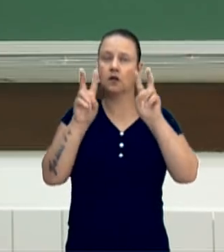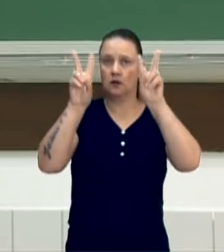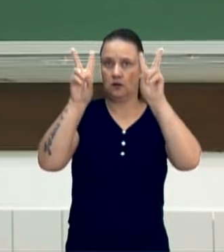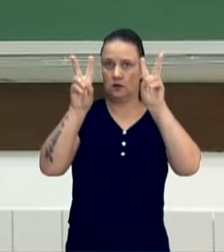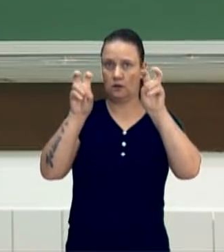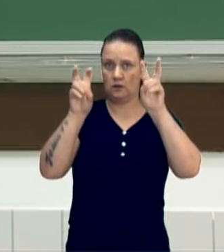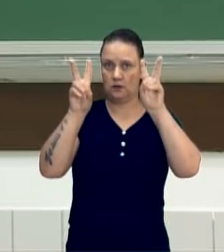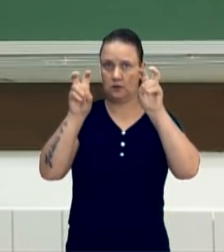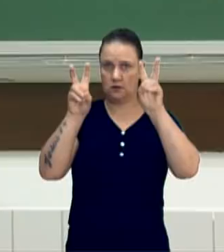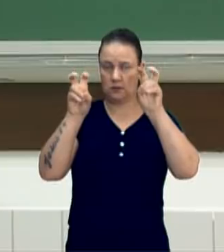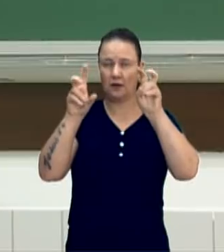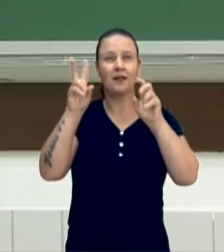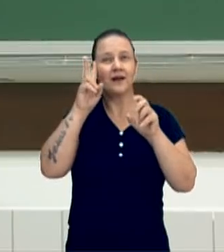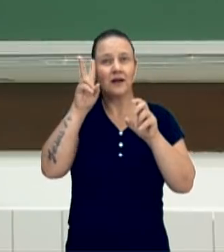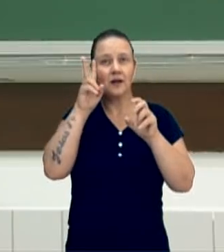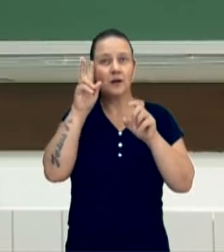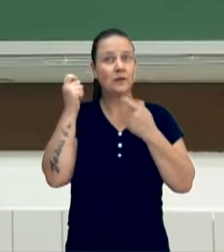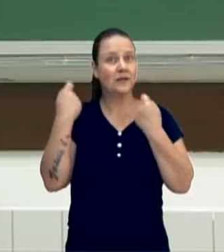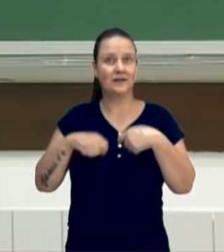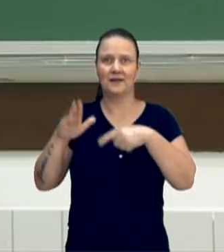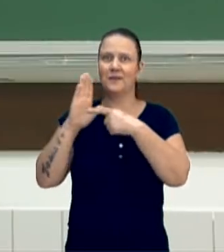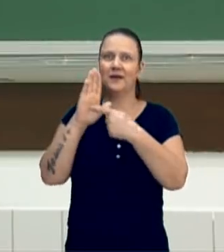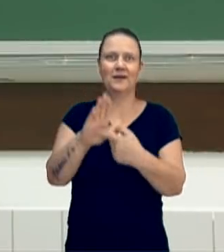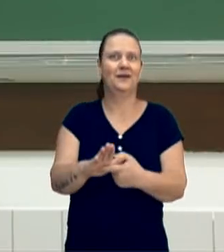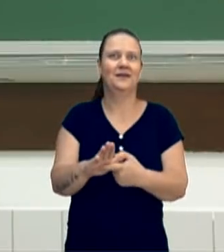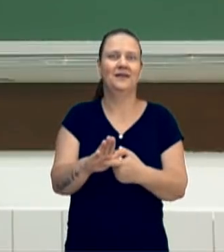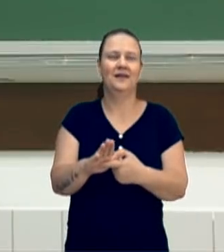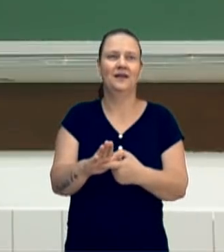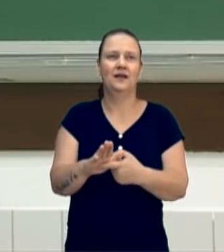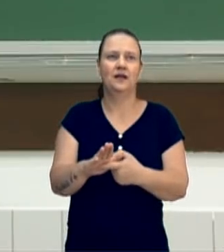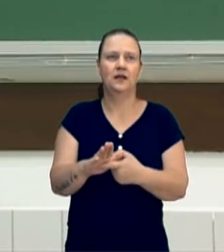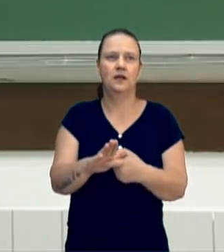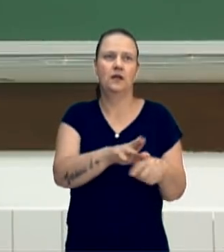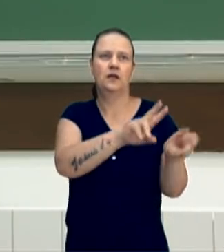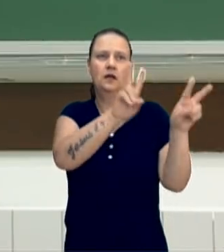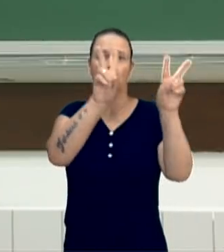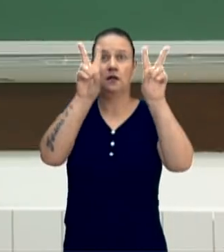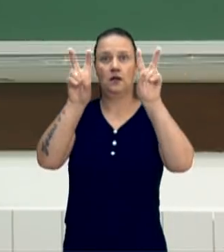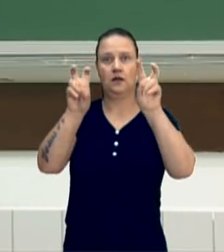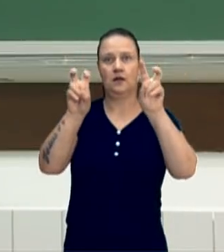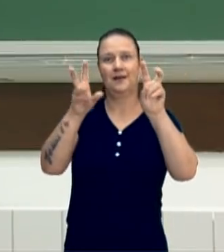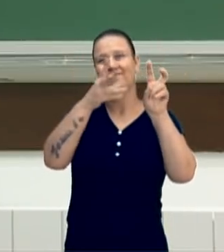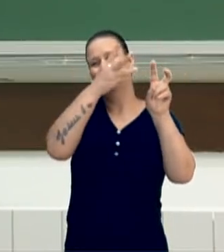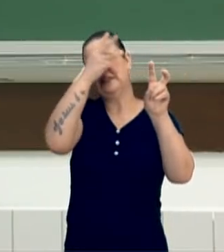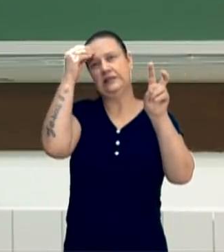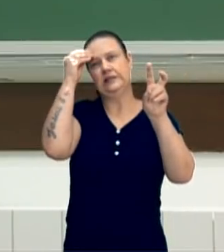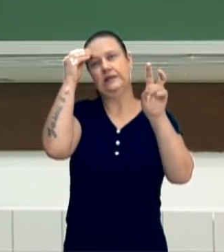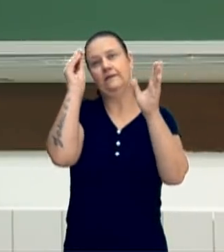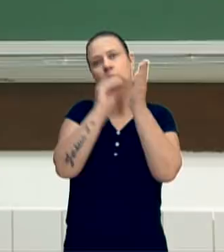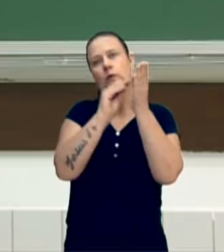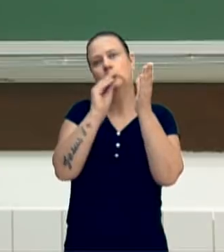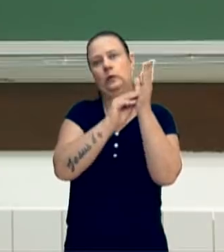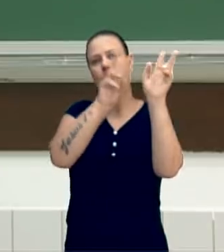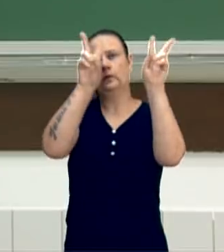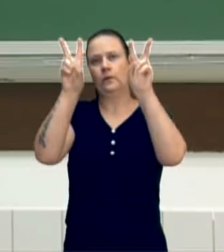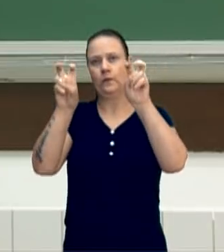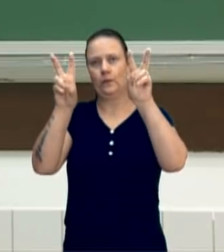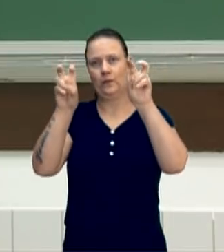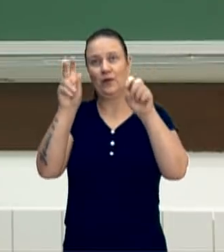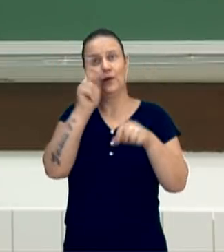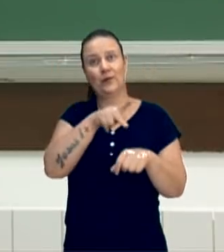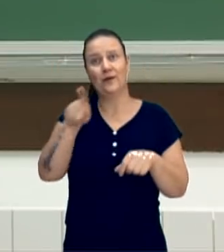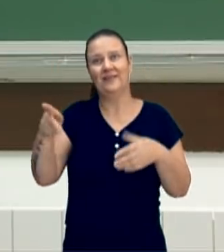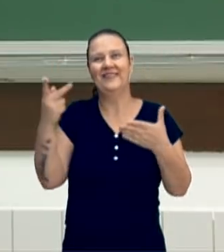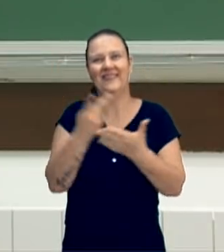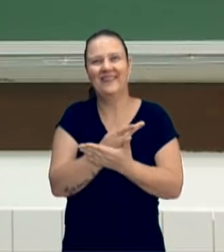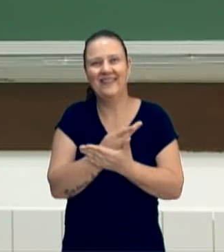aspas duplas. Lembra? Toda vez que pegar um trechinho do poema, tem que colocar ele entre aspas. Professor errou